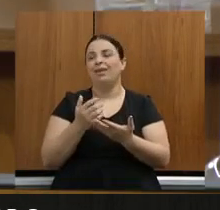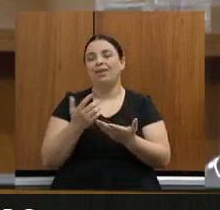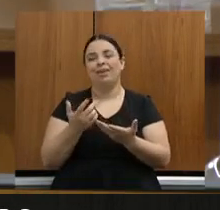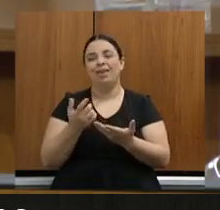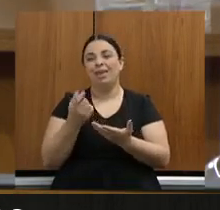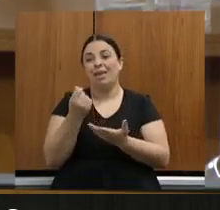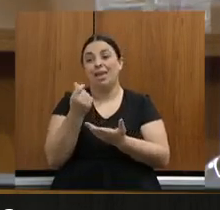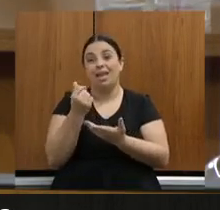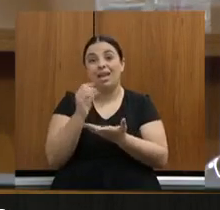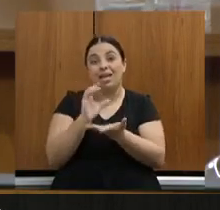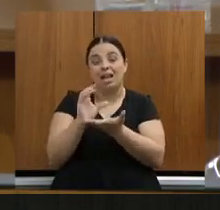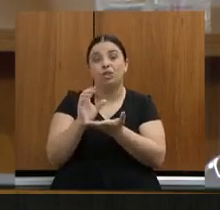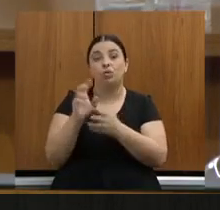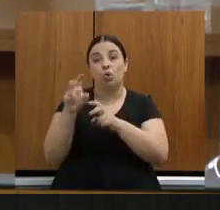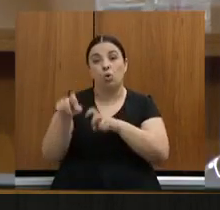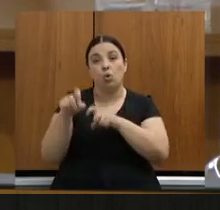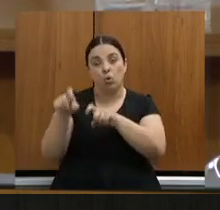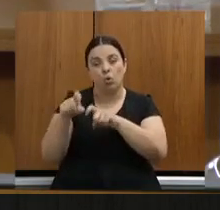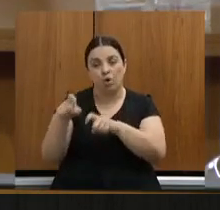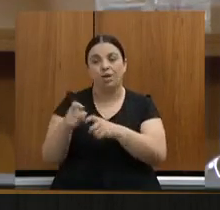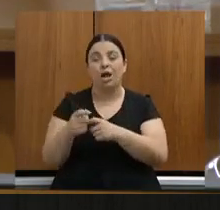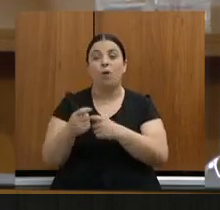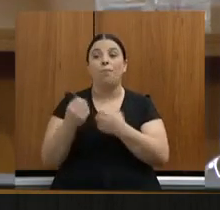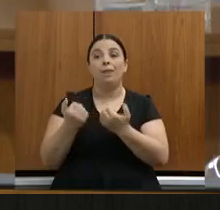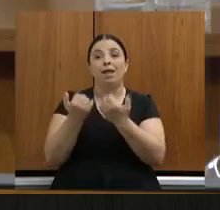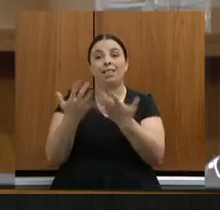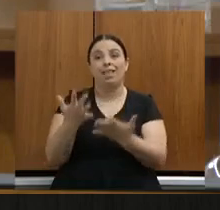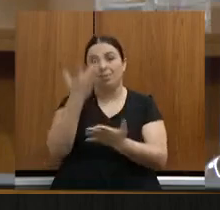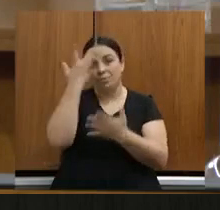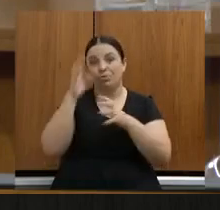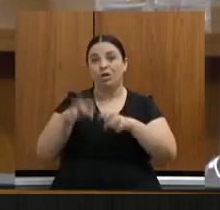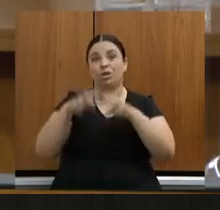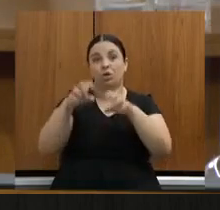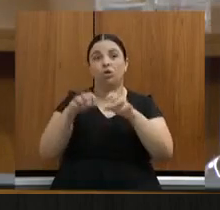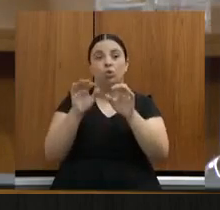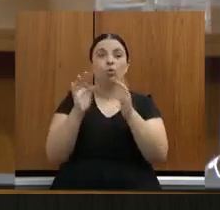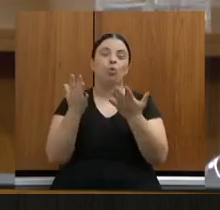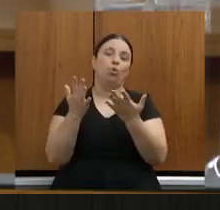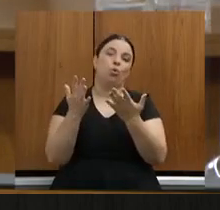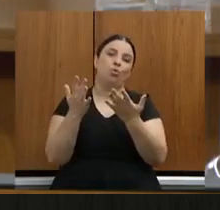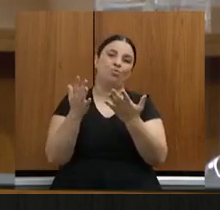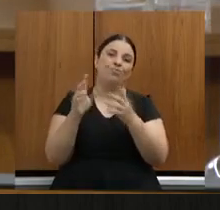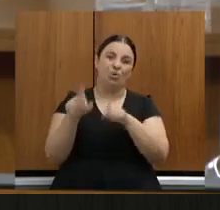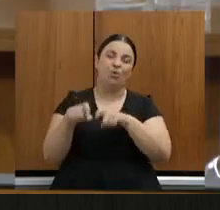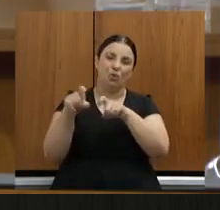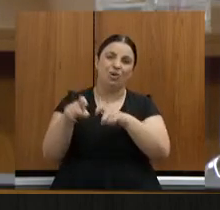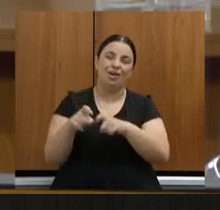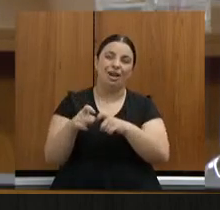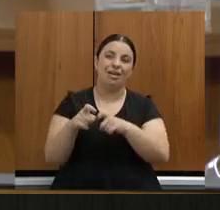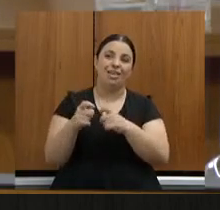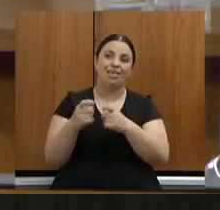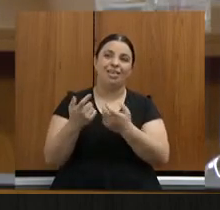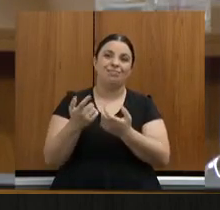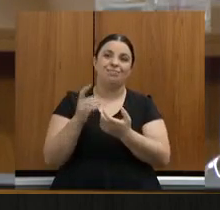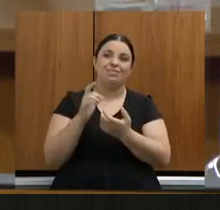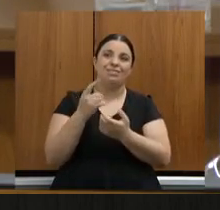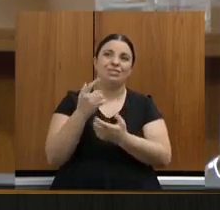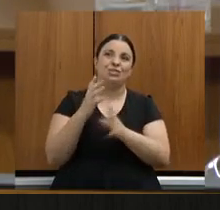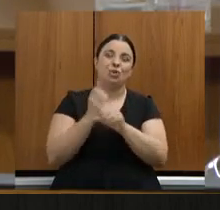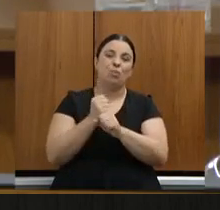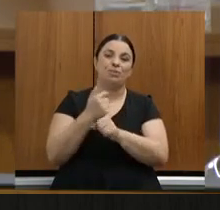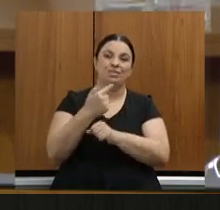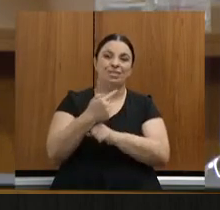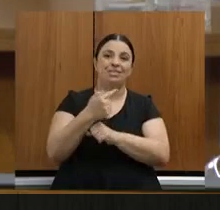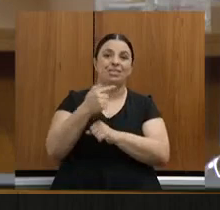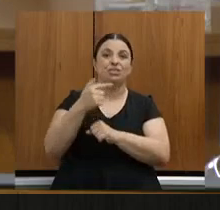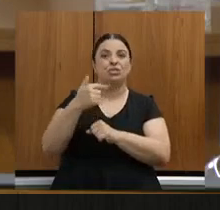Crédito Rural levando as nossas agricultores familiares 718 milhões de reais foram aplicados aqui